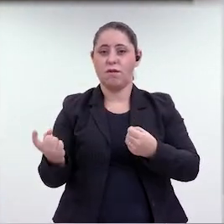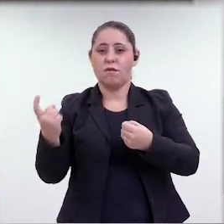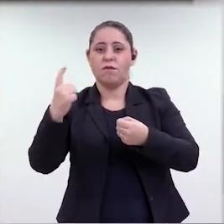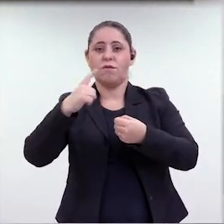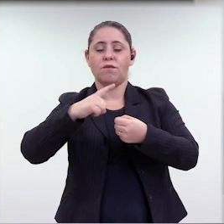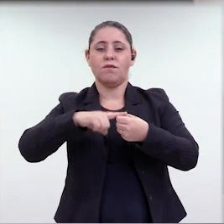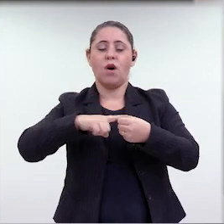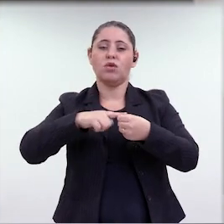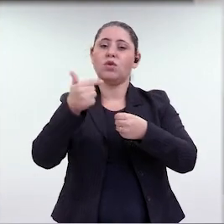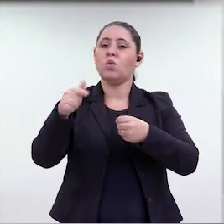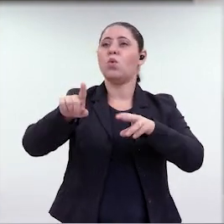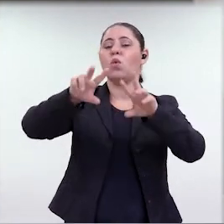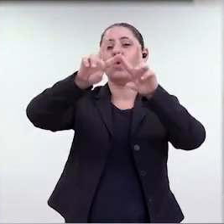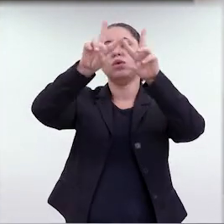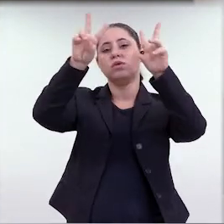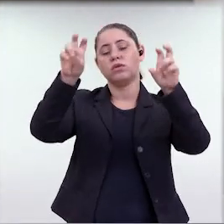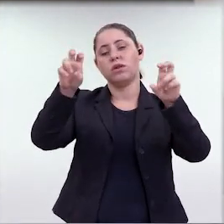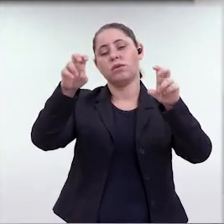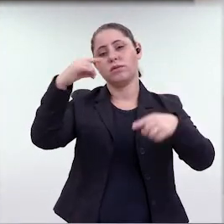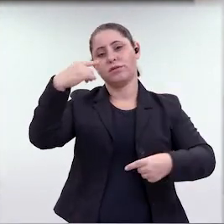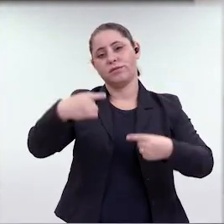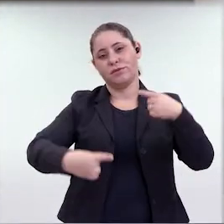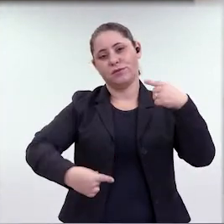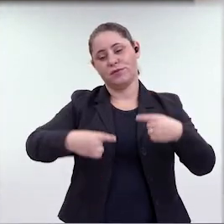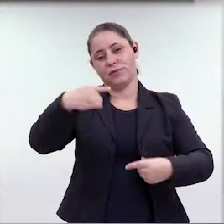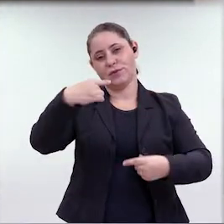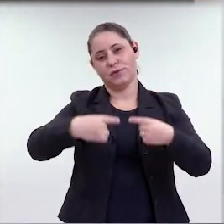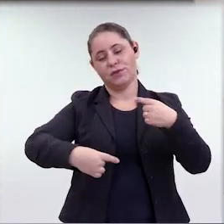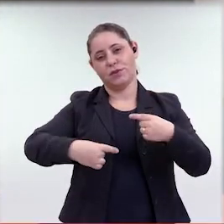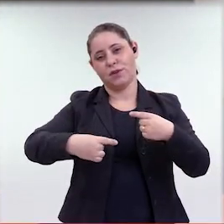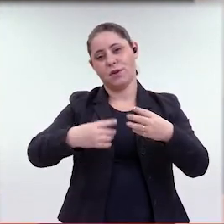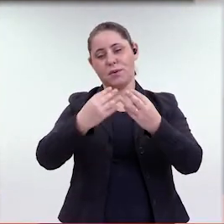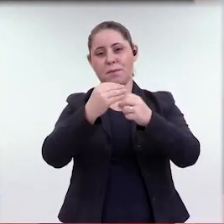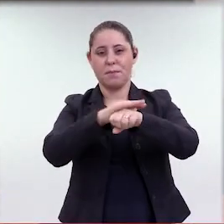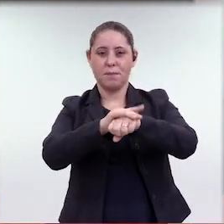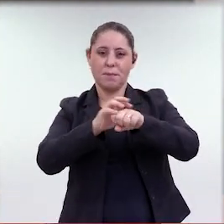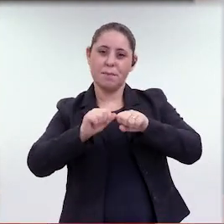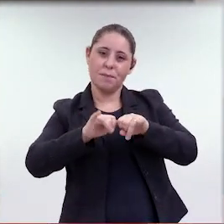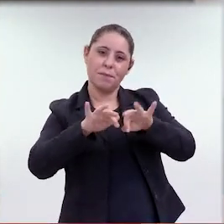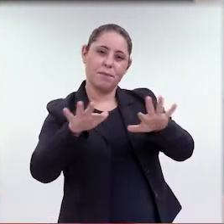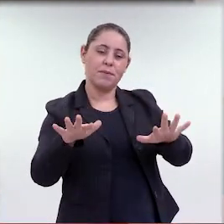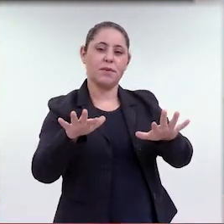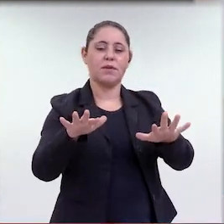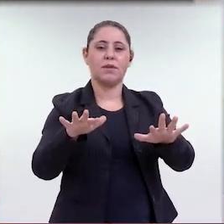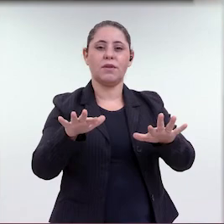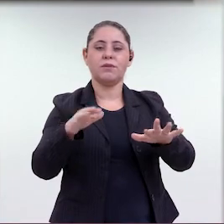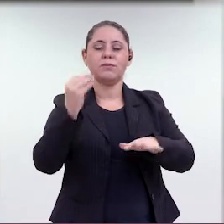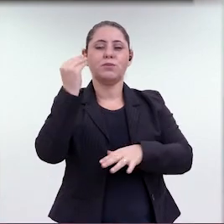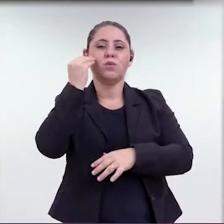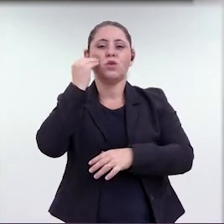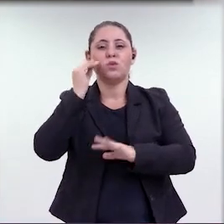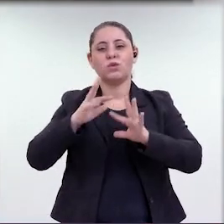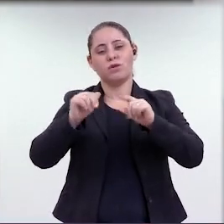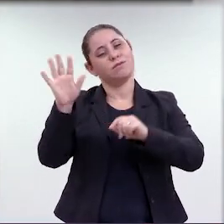para debater aqui essa situação envolvendo a pandemia da Covid-19. Um beijo para todo mundo. Tchau, tchau.